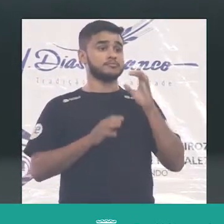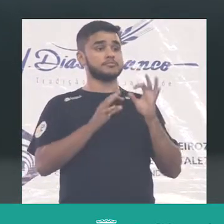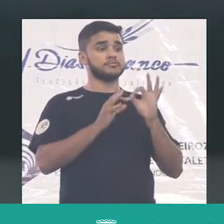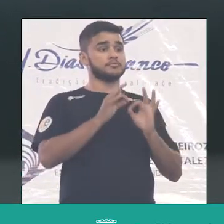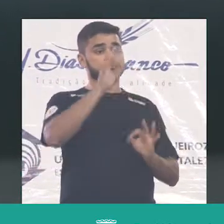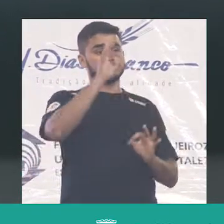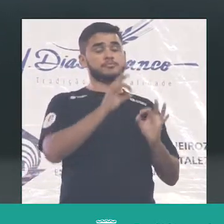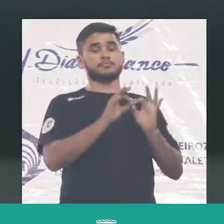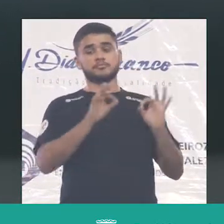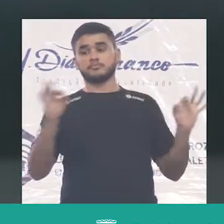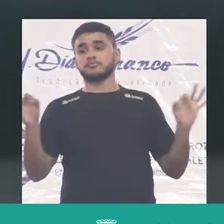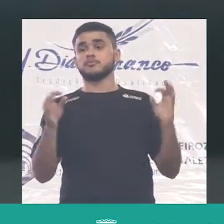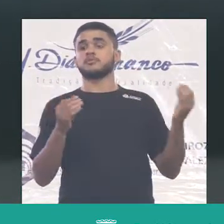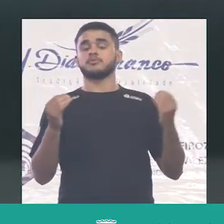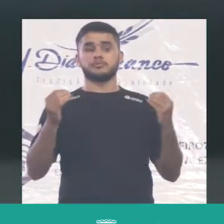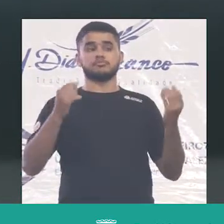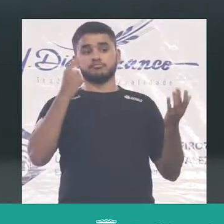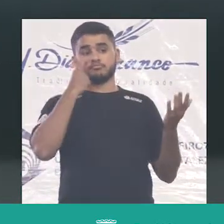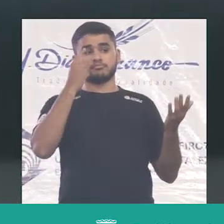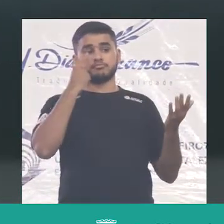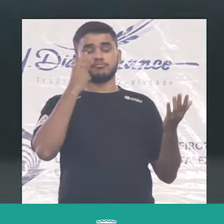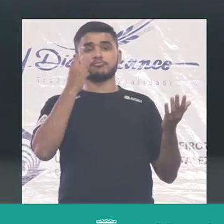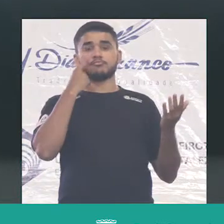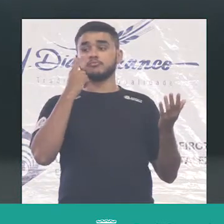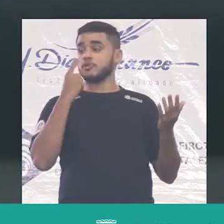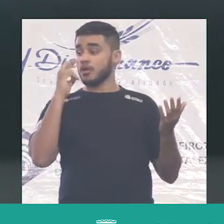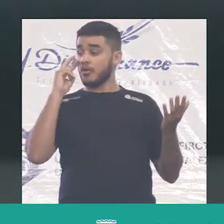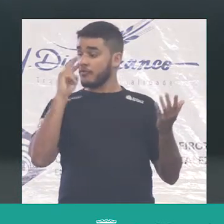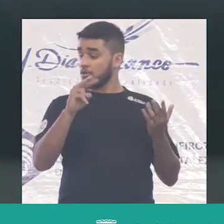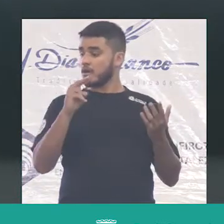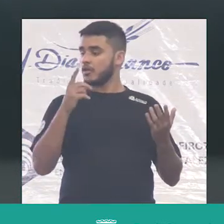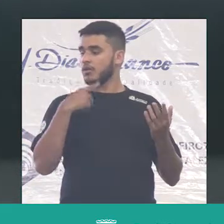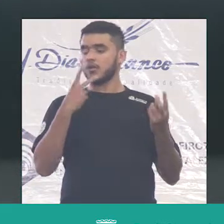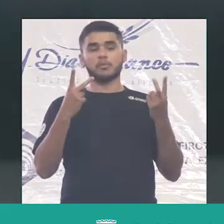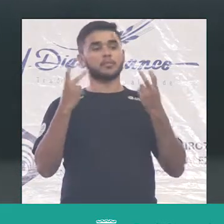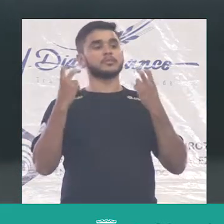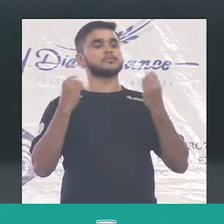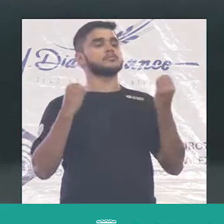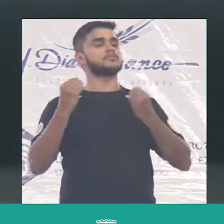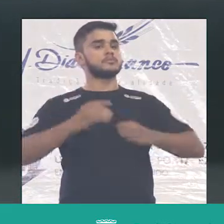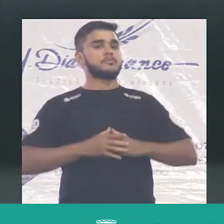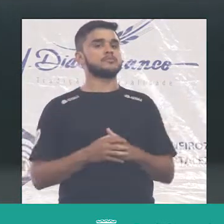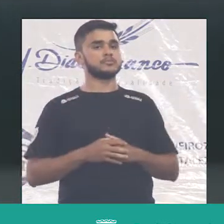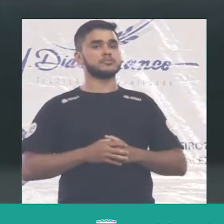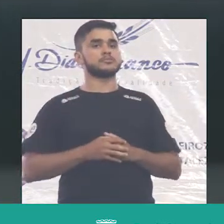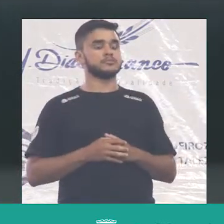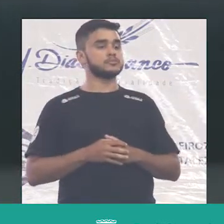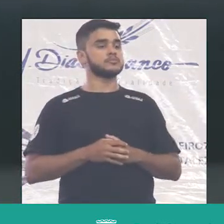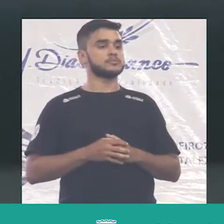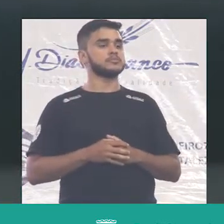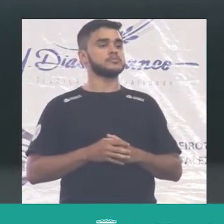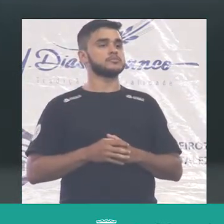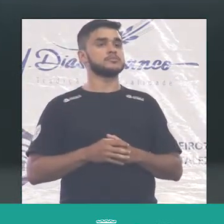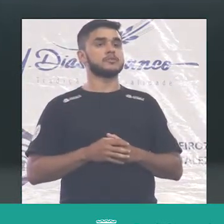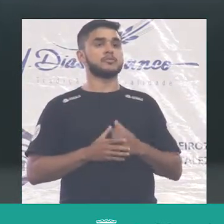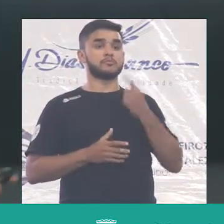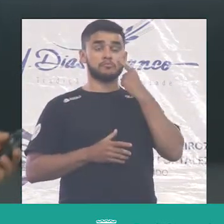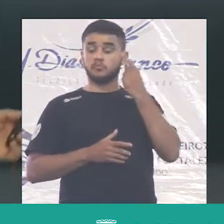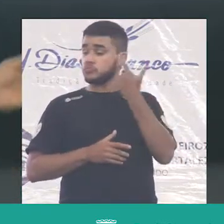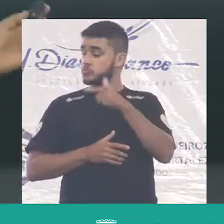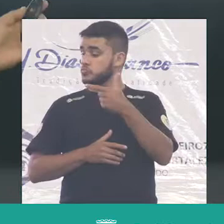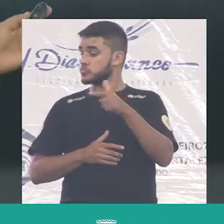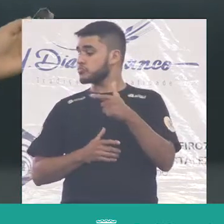da questão foi você enxergar o desenho. Percebam que o enunciado não